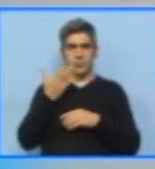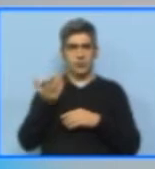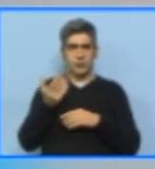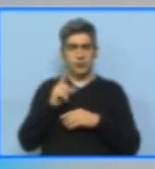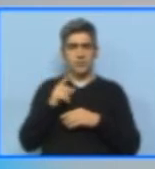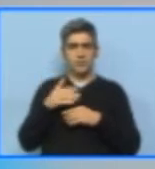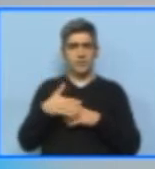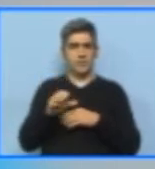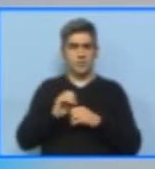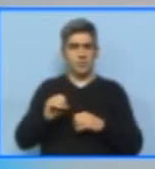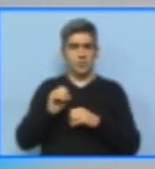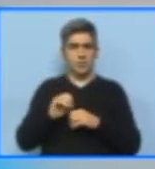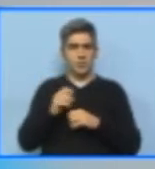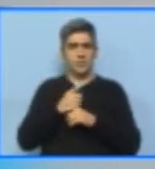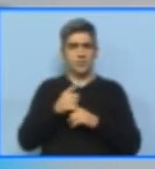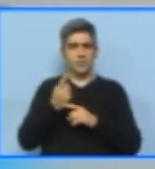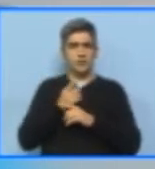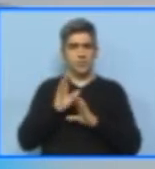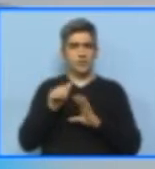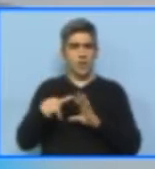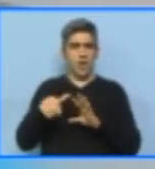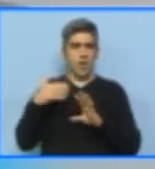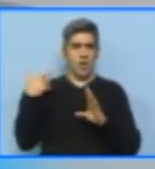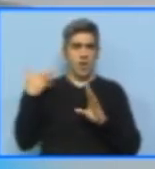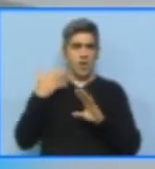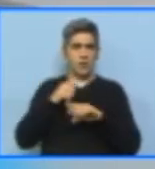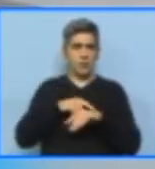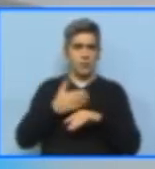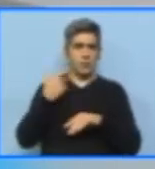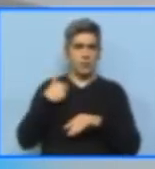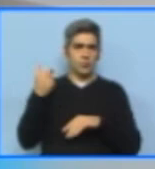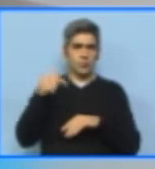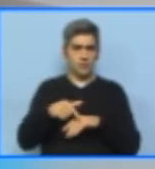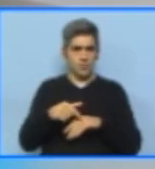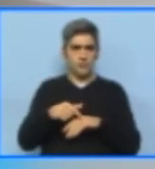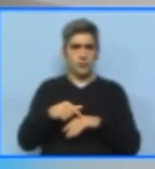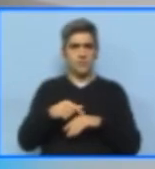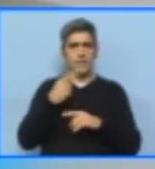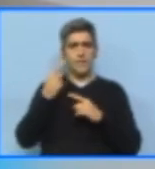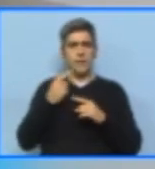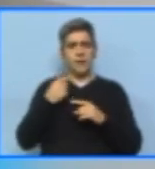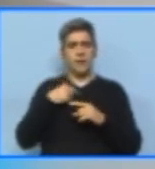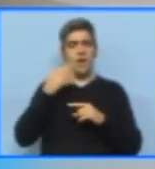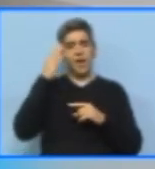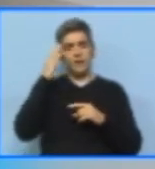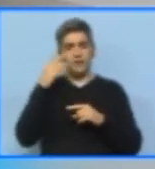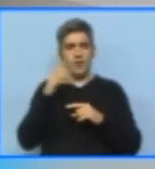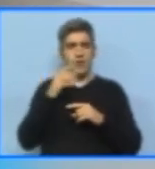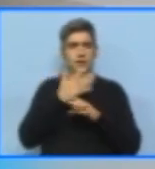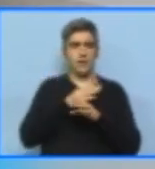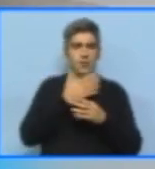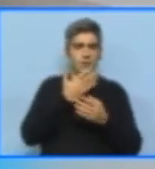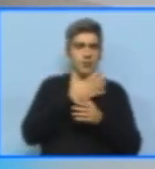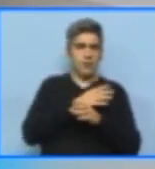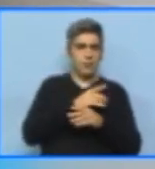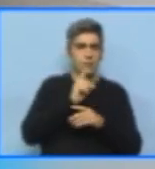ser, agora não vai ser nada, porque as coisas já cá estão muito tempo antes de nós cá chegarmos. E às vezes há a tentação da terra queimada,